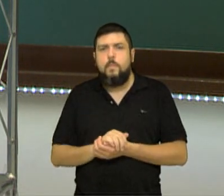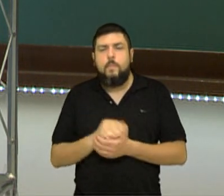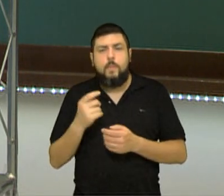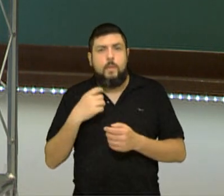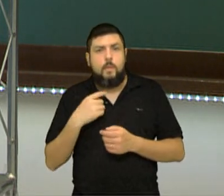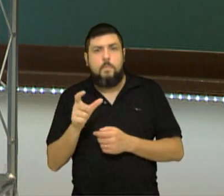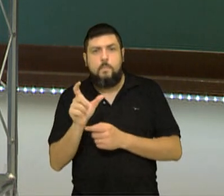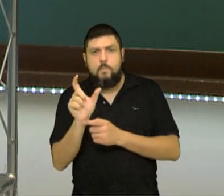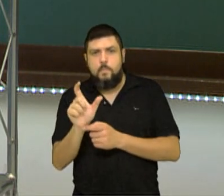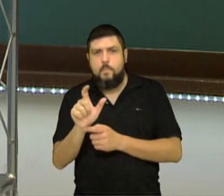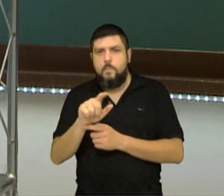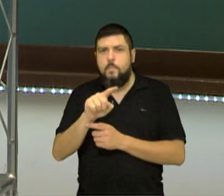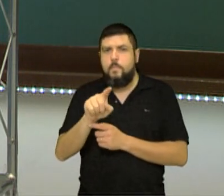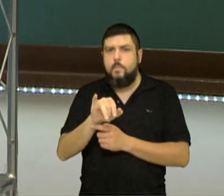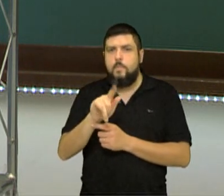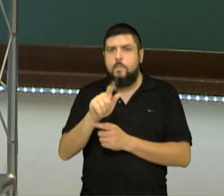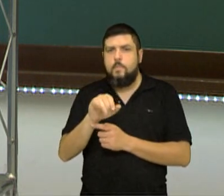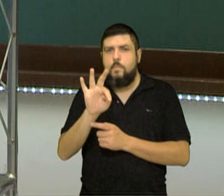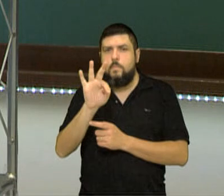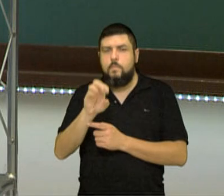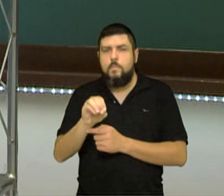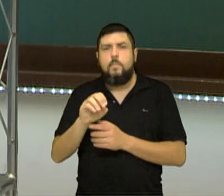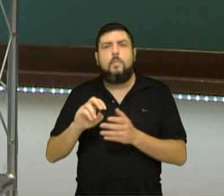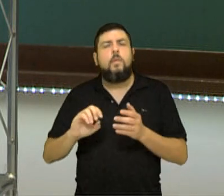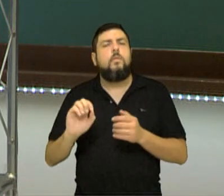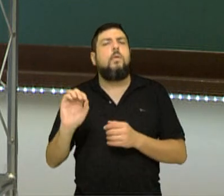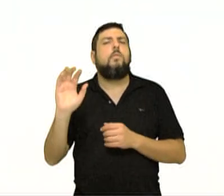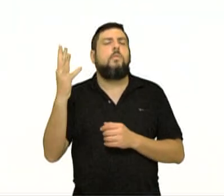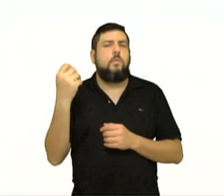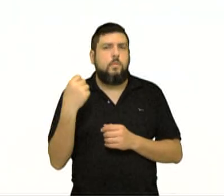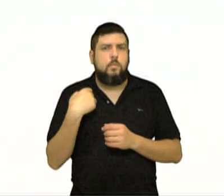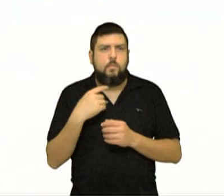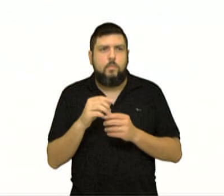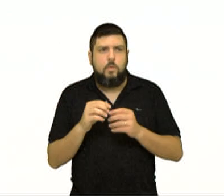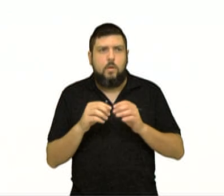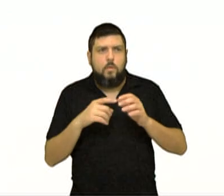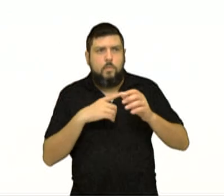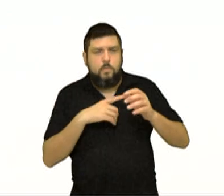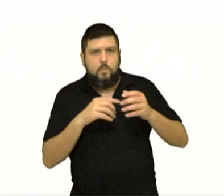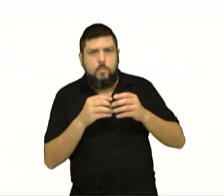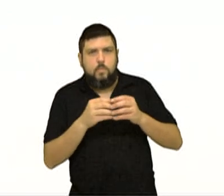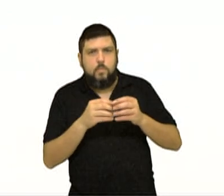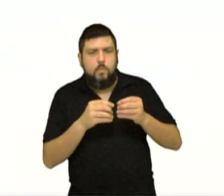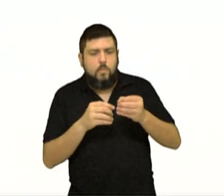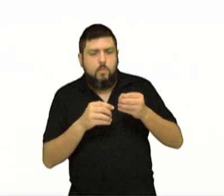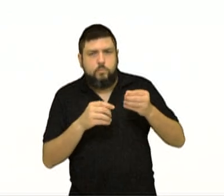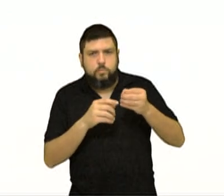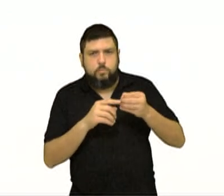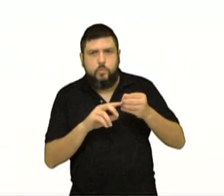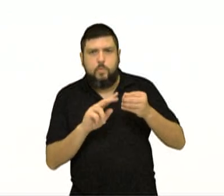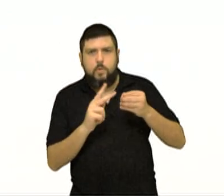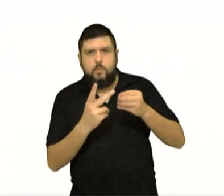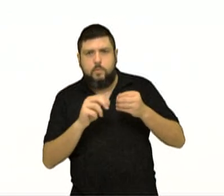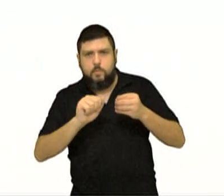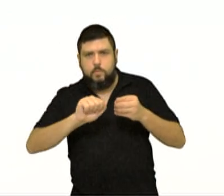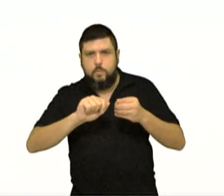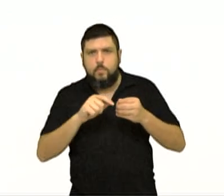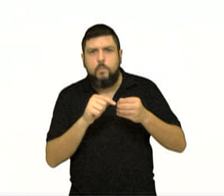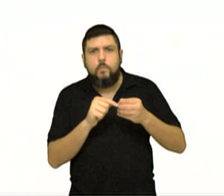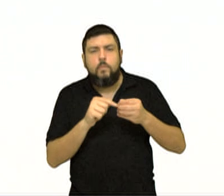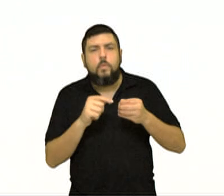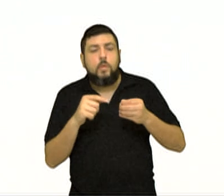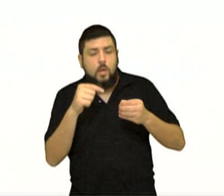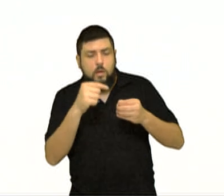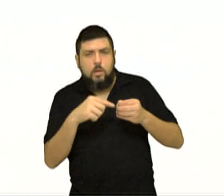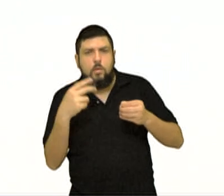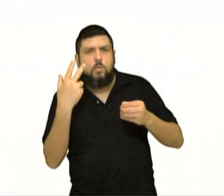zigótica vem de zigoto, né? O que acontece aqui, gente? Um organismo haploide, o que acontece? Ele próprio funciona